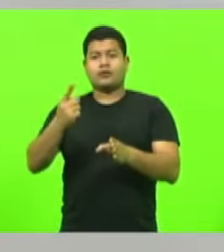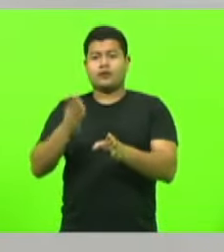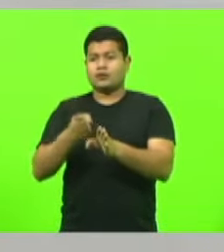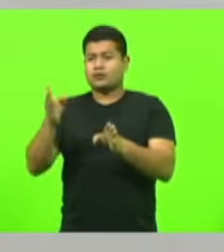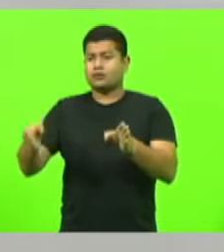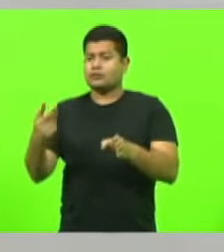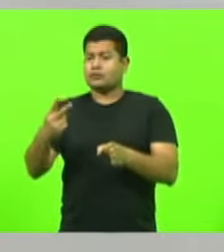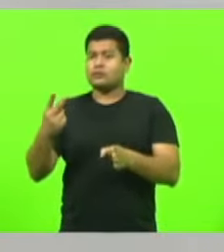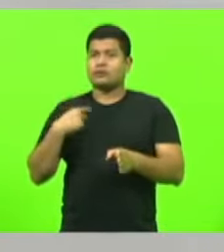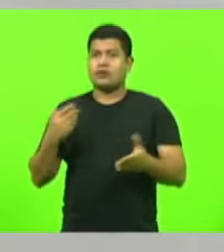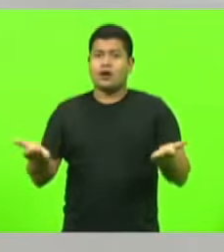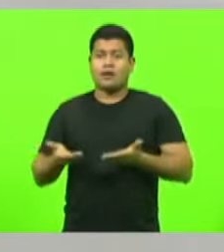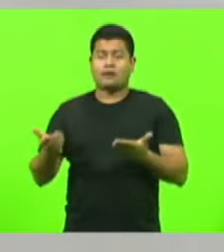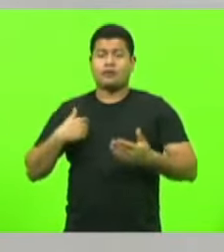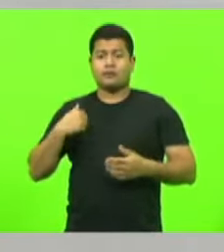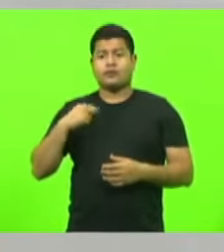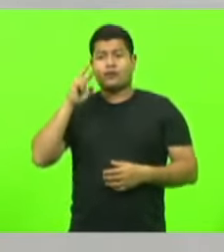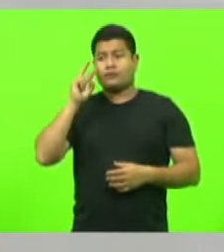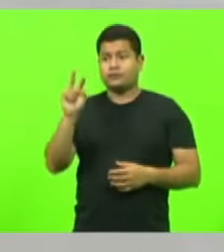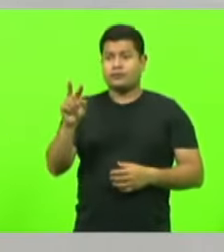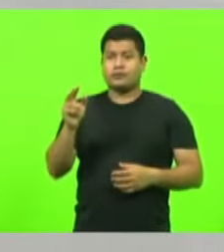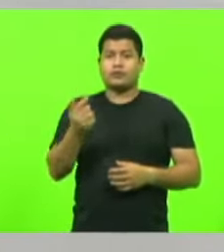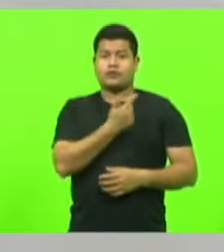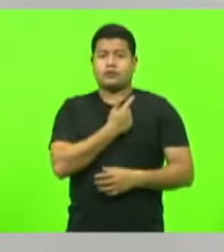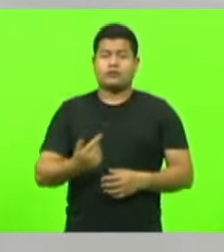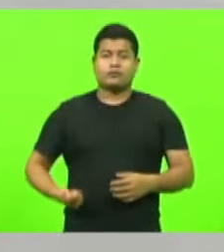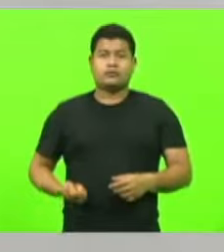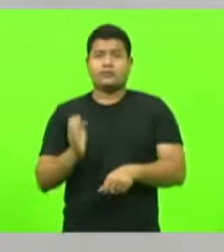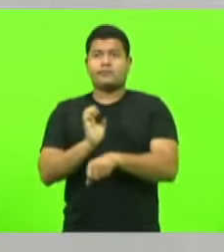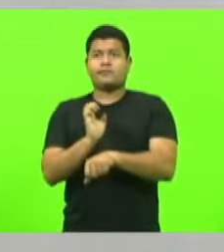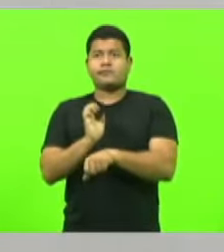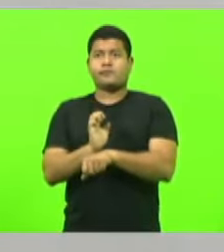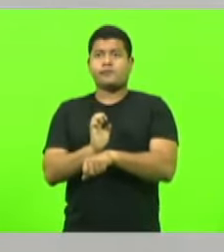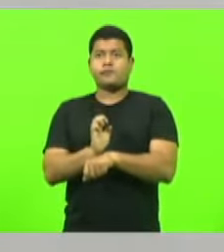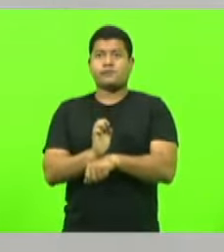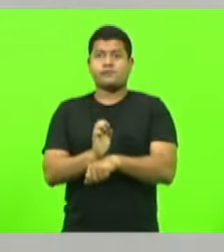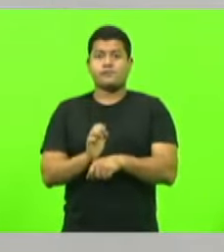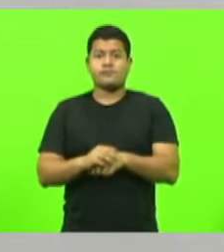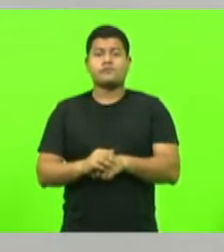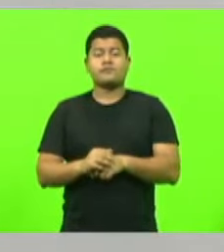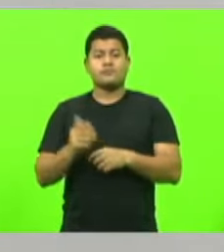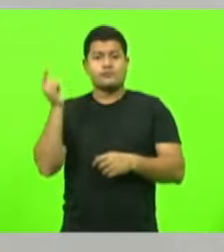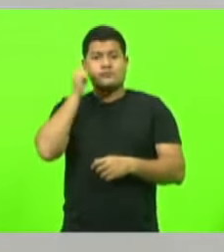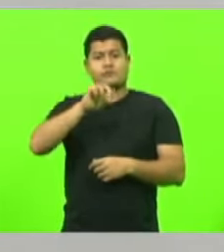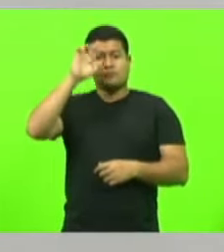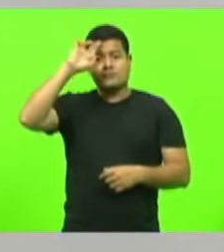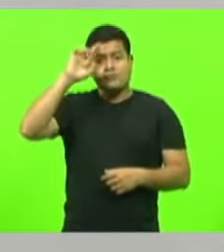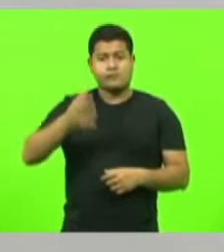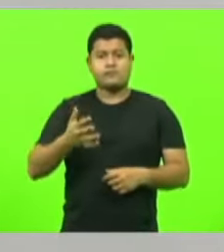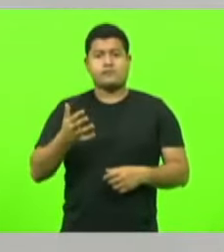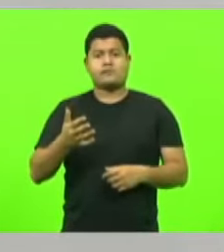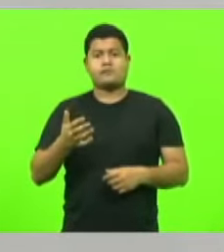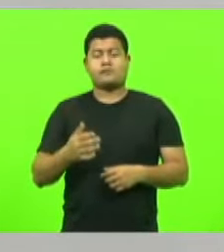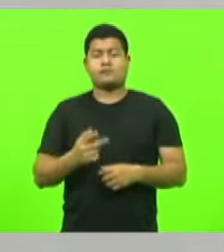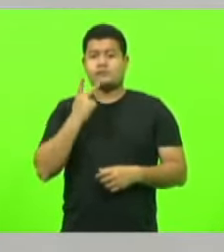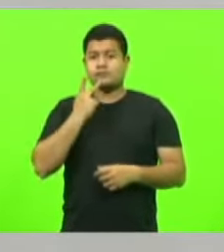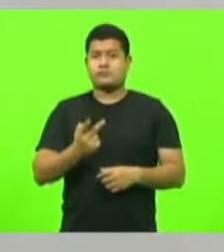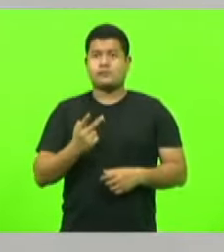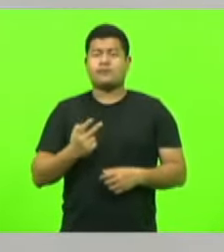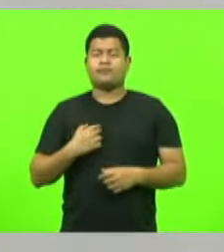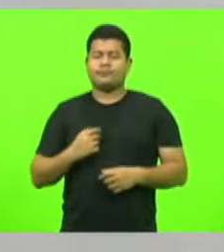gabinete e vi que o governador do estado, para dar um ponto final nessa questão, falou assim: tá